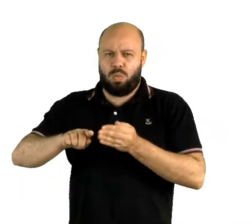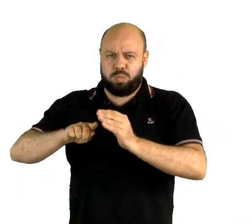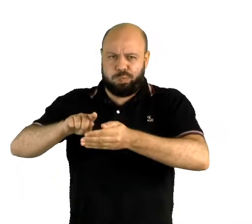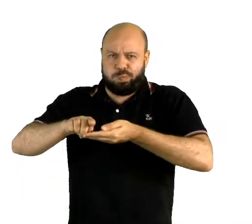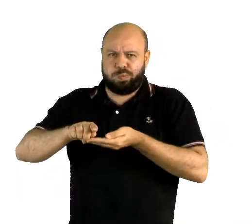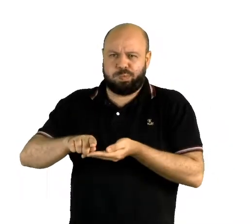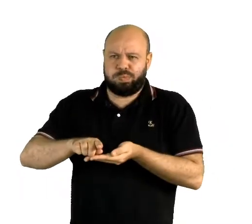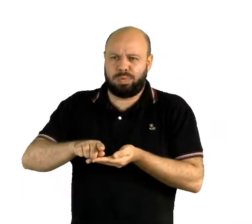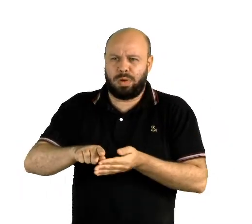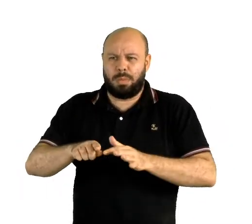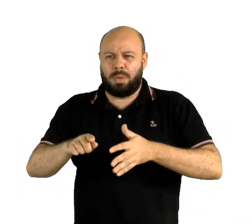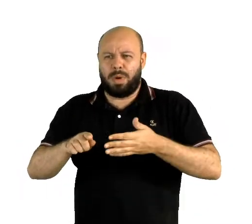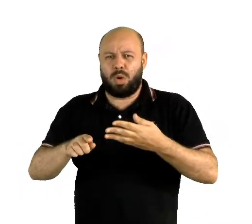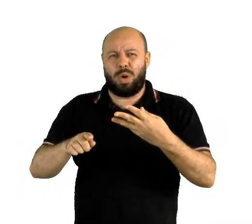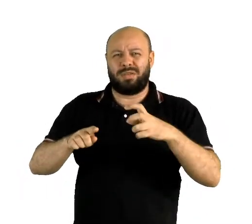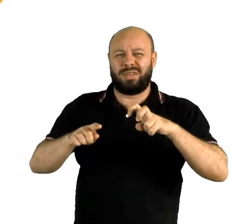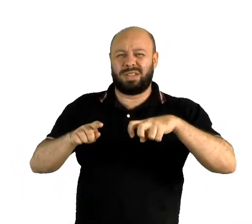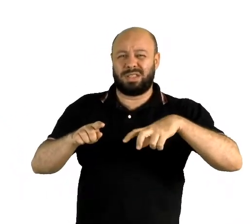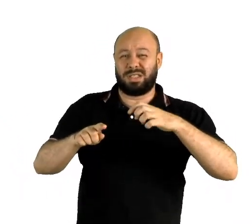4,5 centímetros.